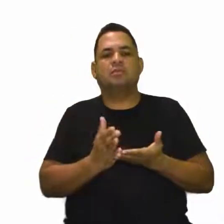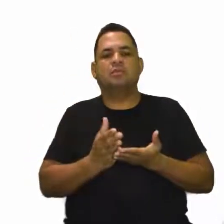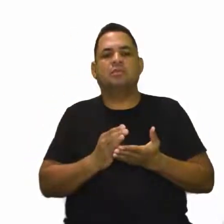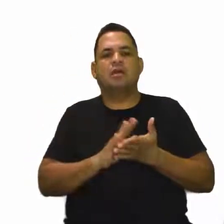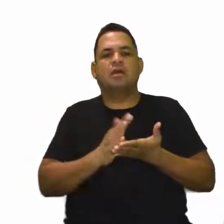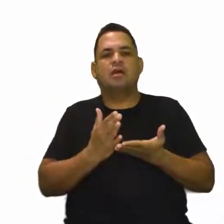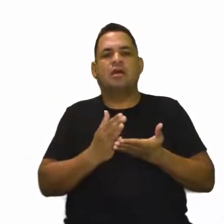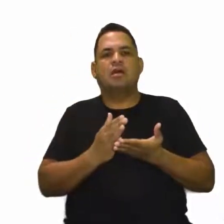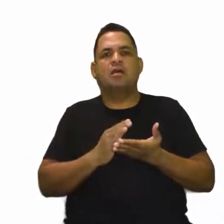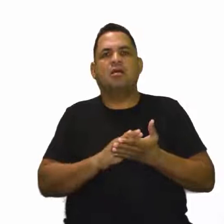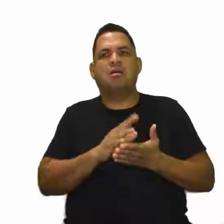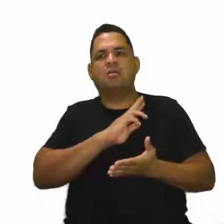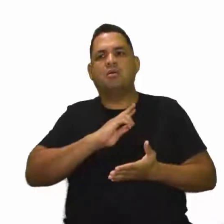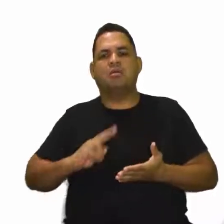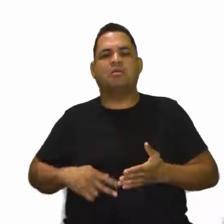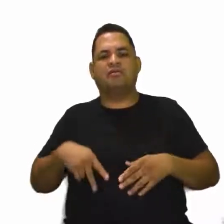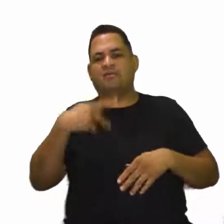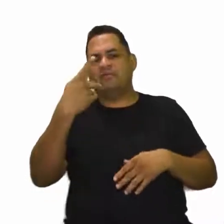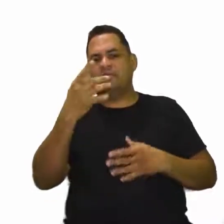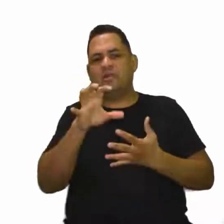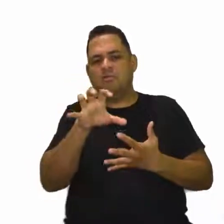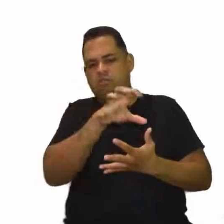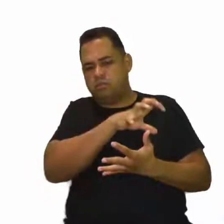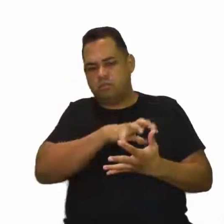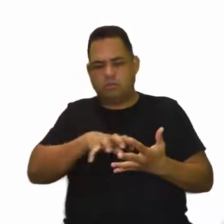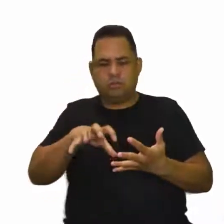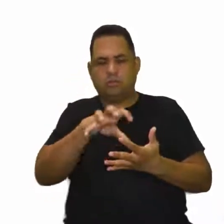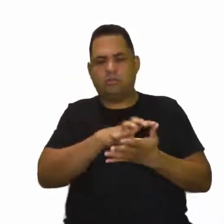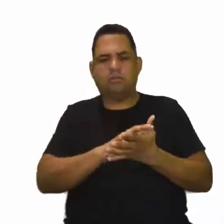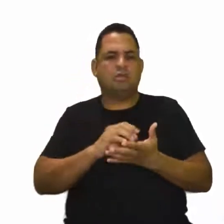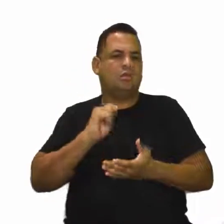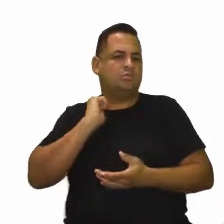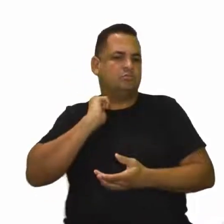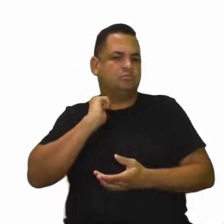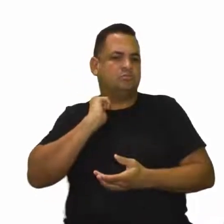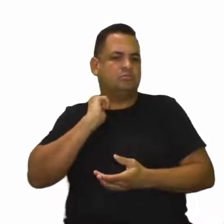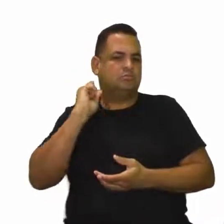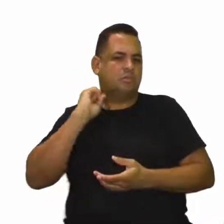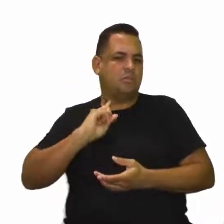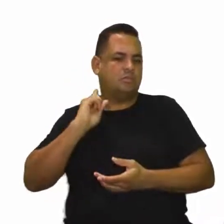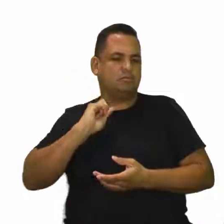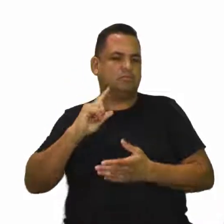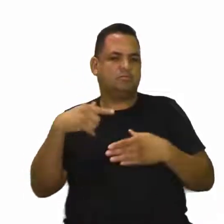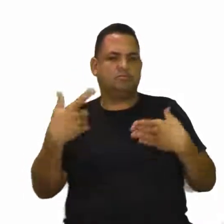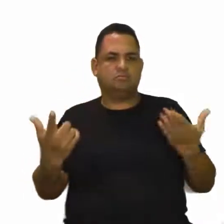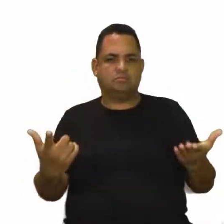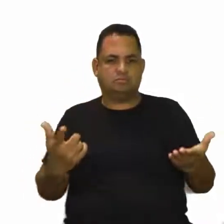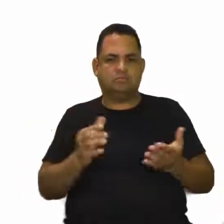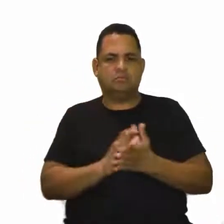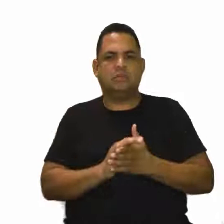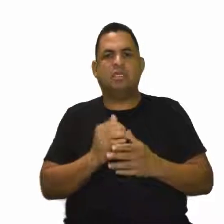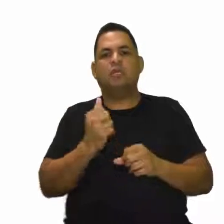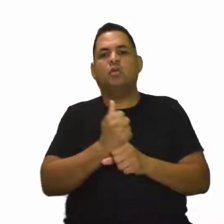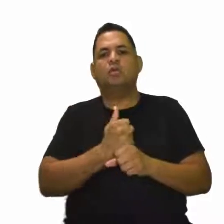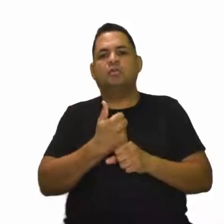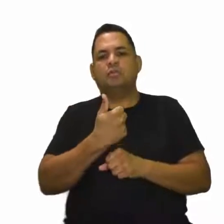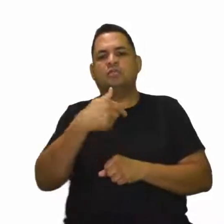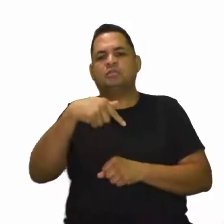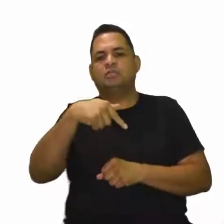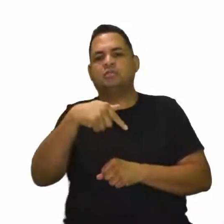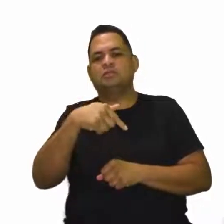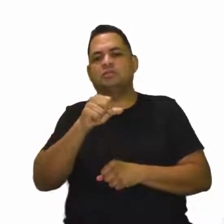foi mencionada? Na Inconfidência Mineira. Lá no ano de 1789. Sabiam